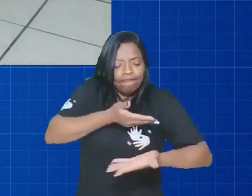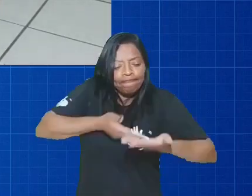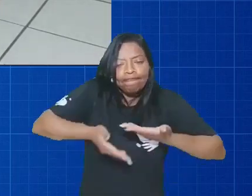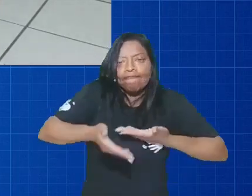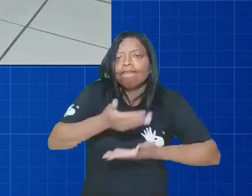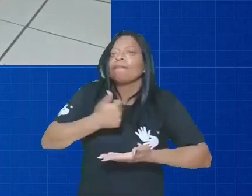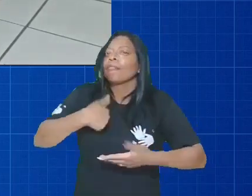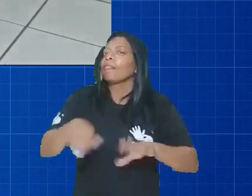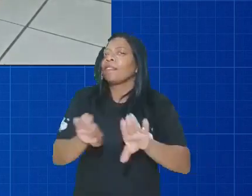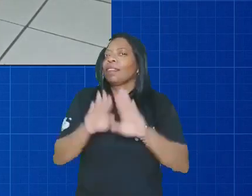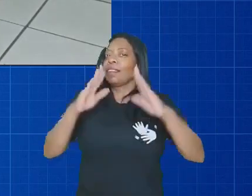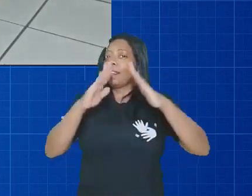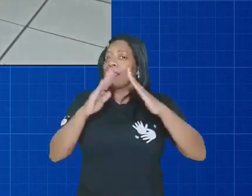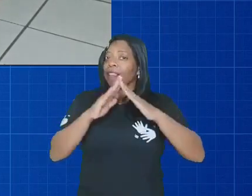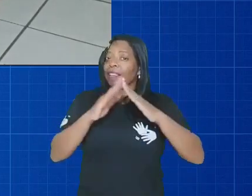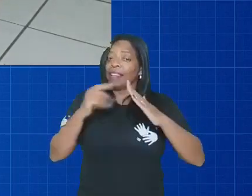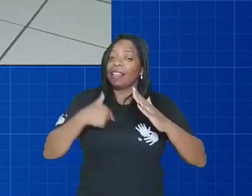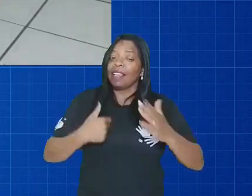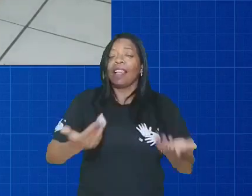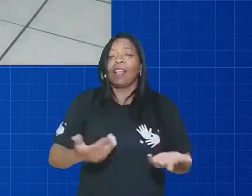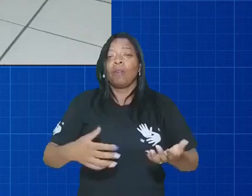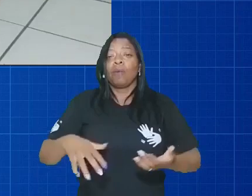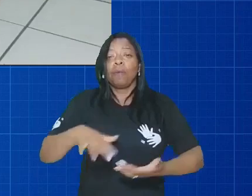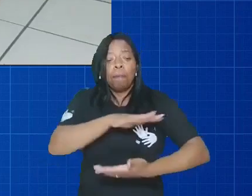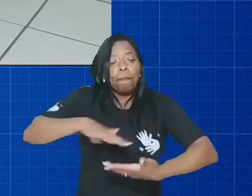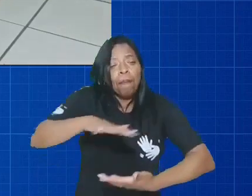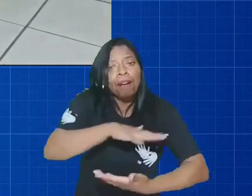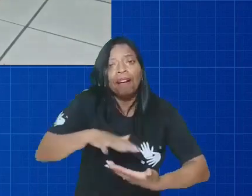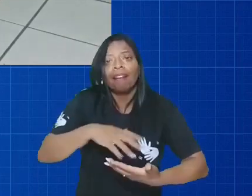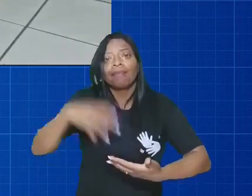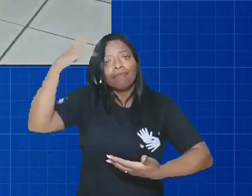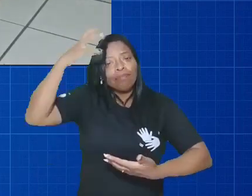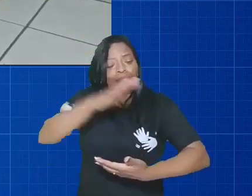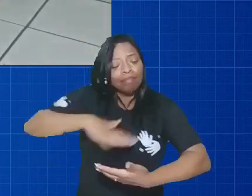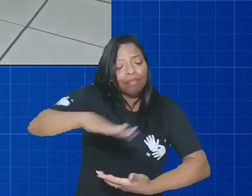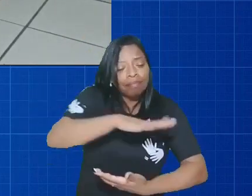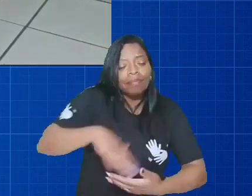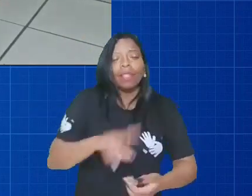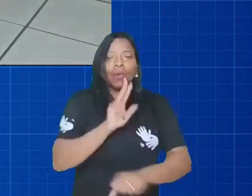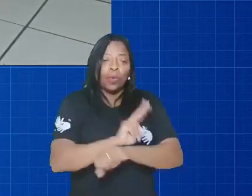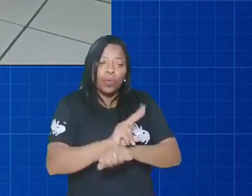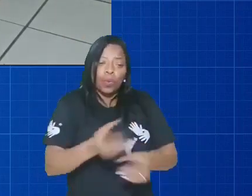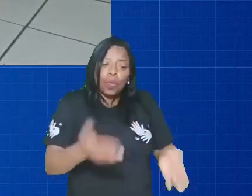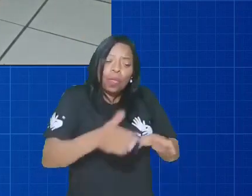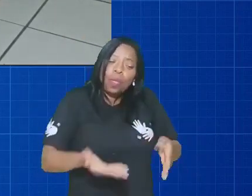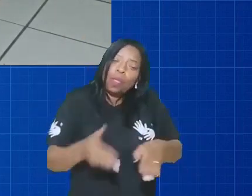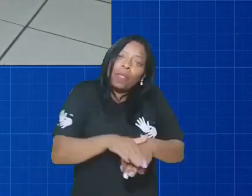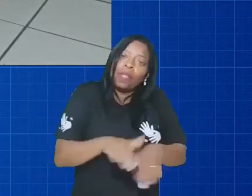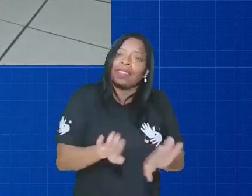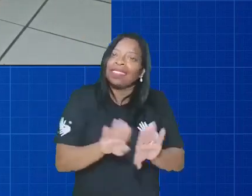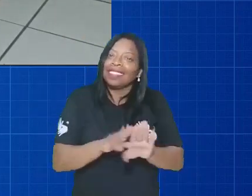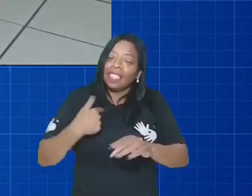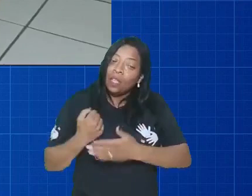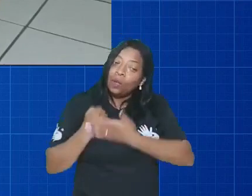criança, brincar com a criança, dar banho na criança, né? E fazer parte, é o estar junto, né? O fazer acontecer junto. Então, muito obrigado por